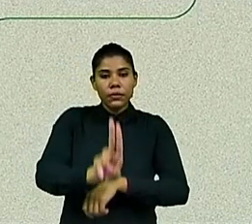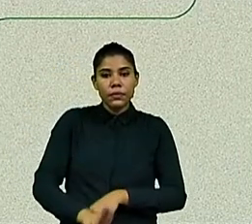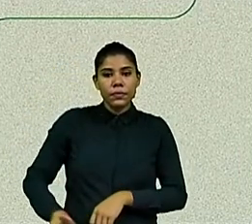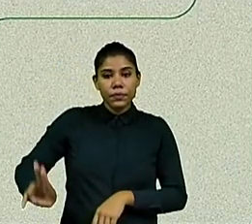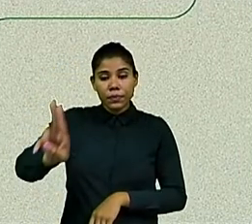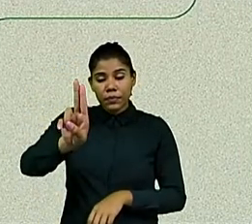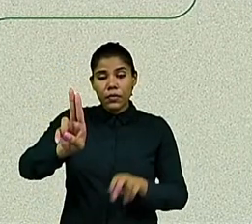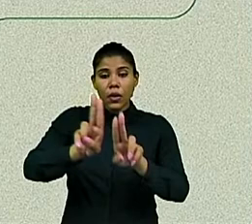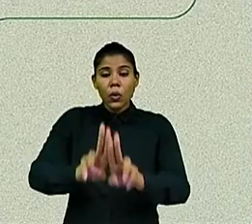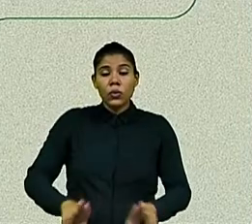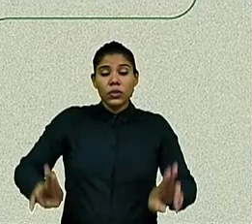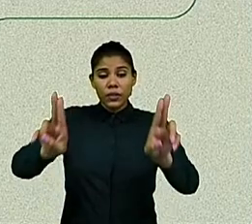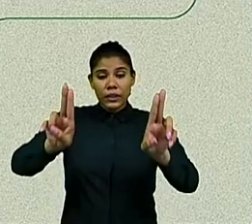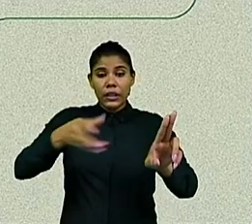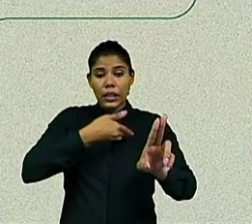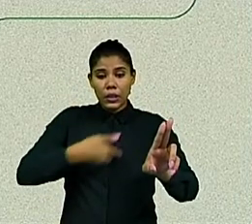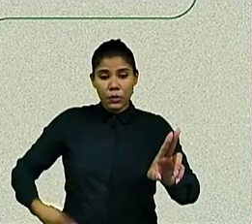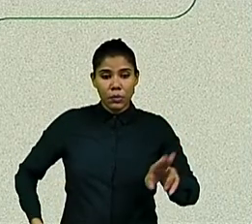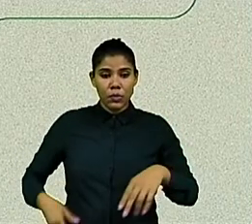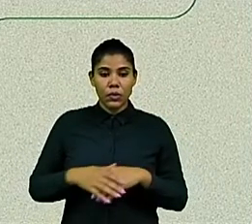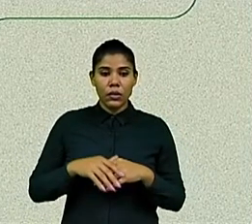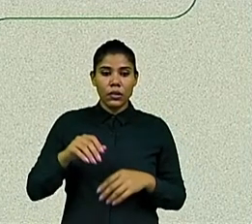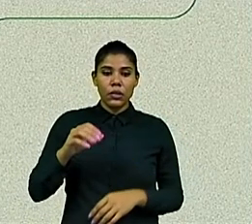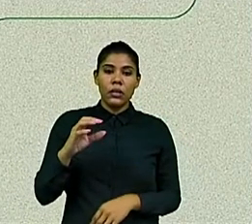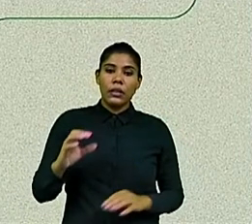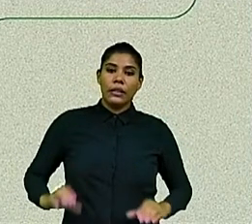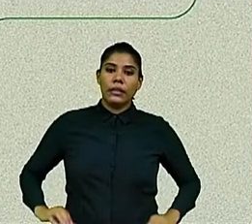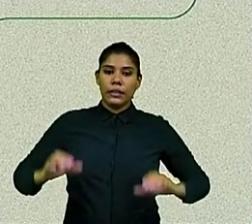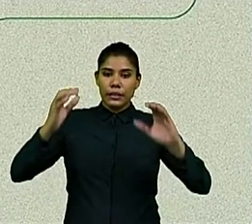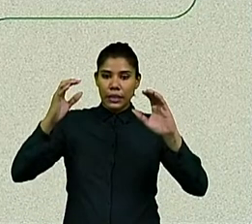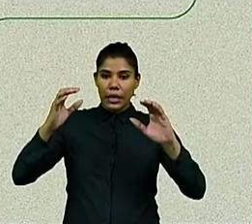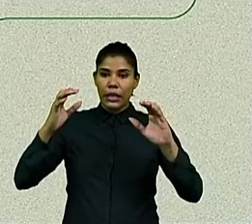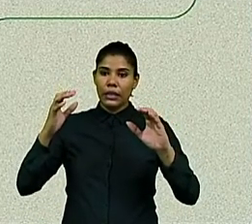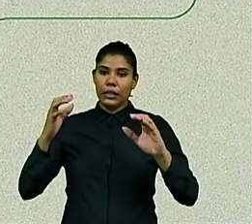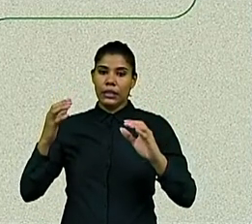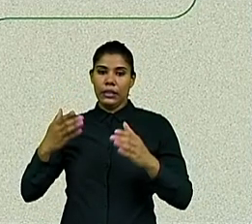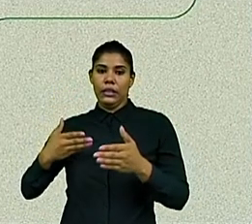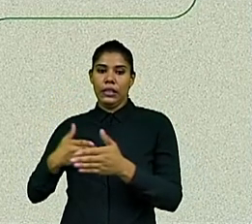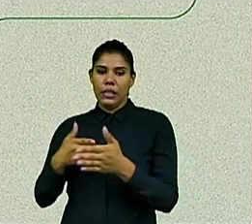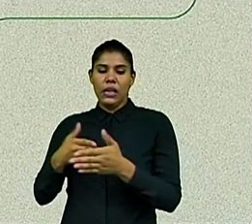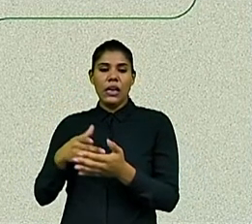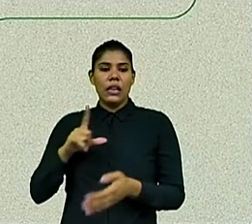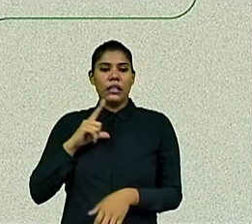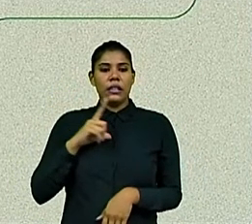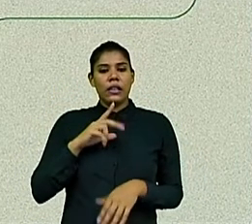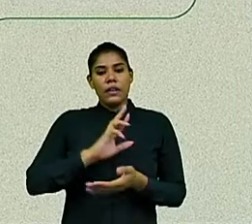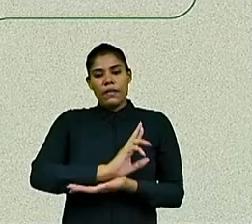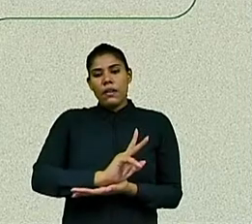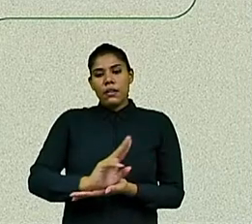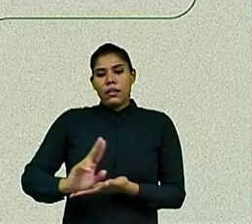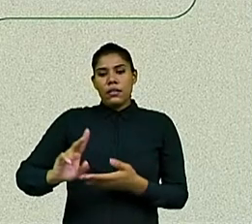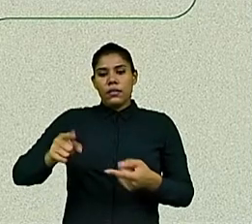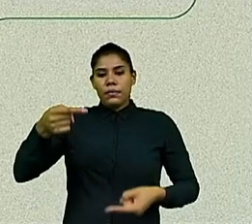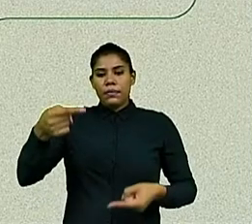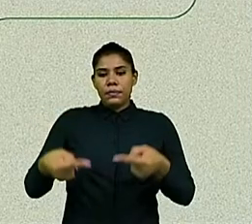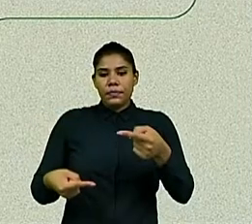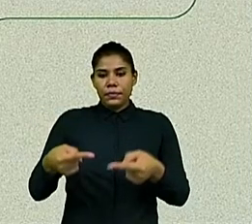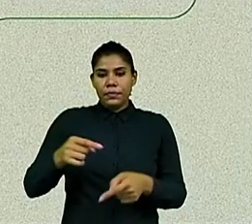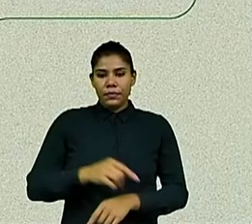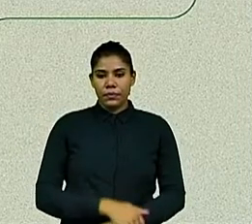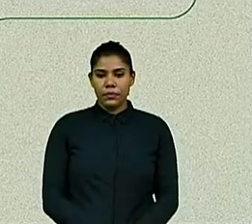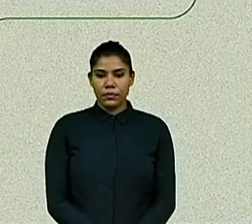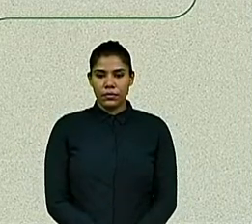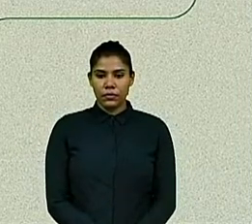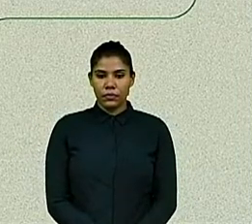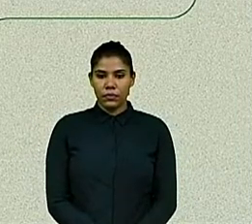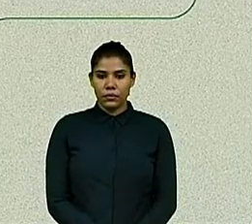públicas Ciências sem Fronteiras Nossa poderia passar o resto da manhã falando aqui e aí